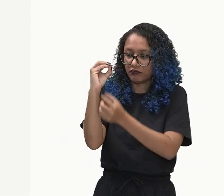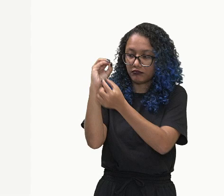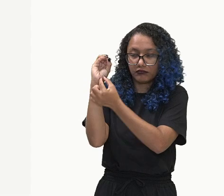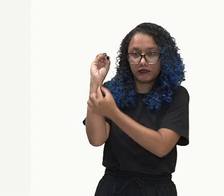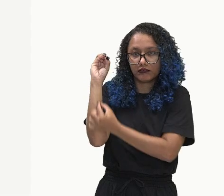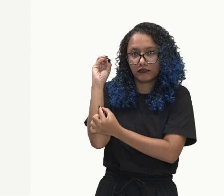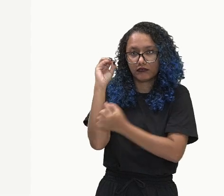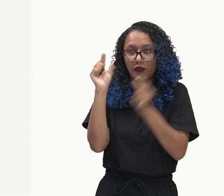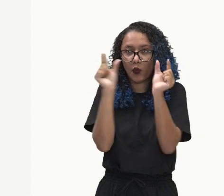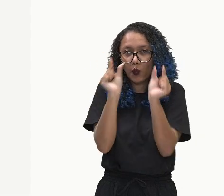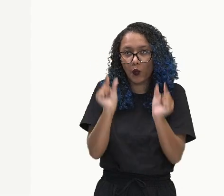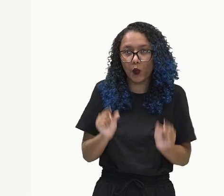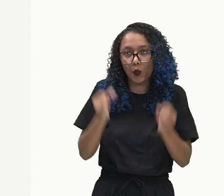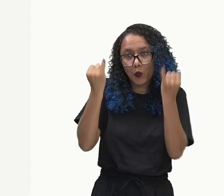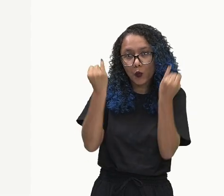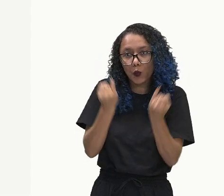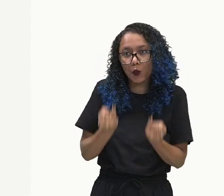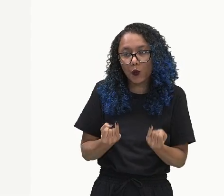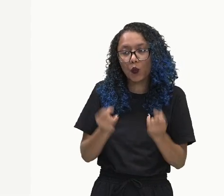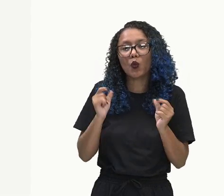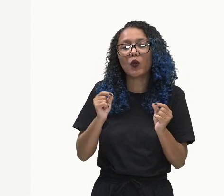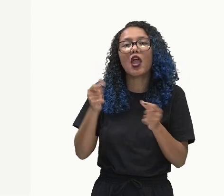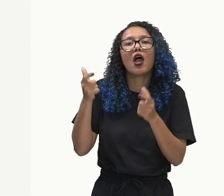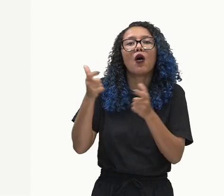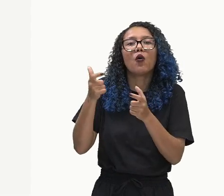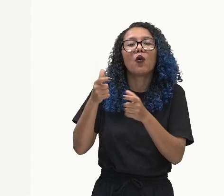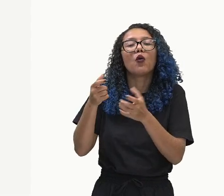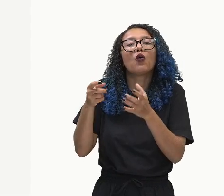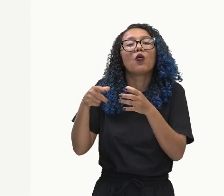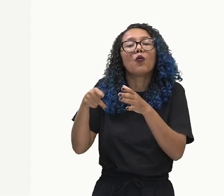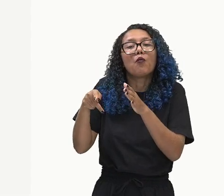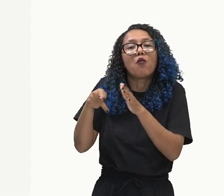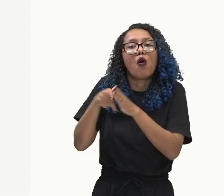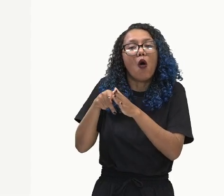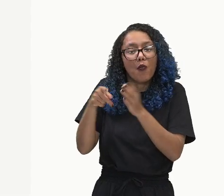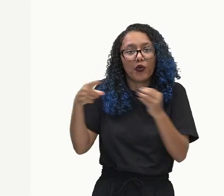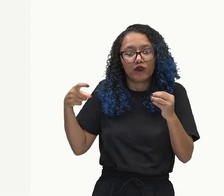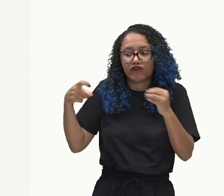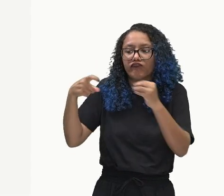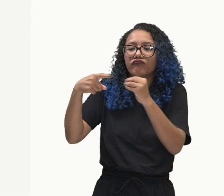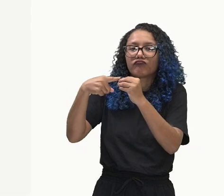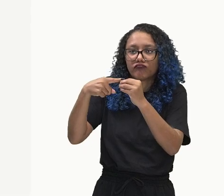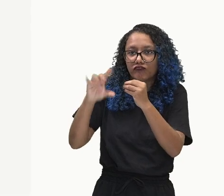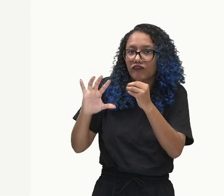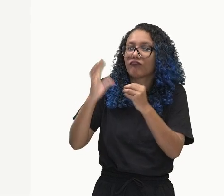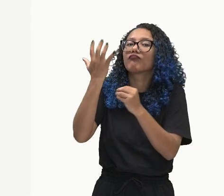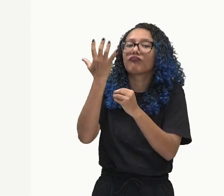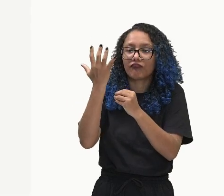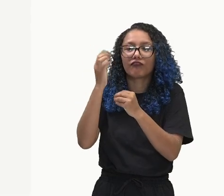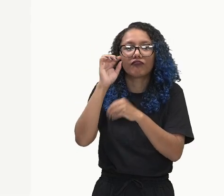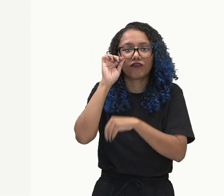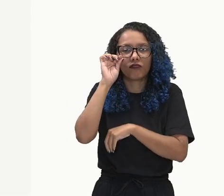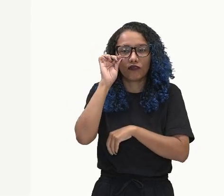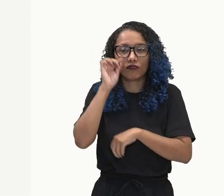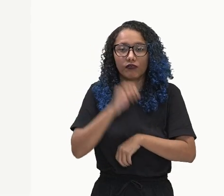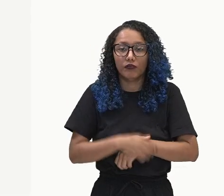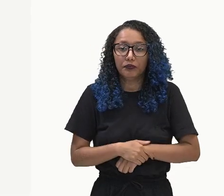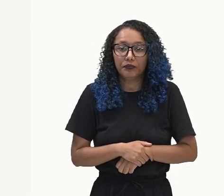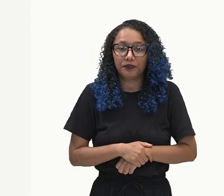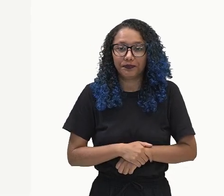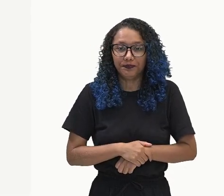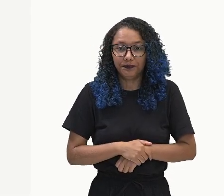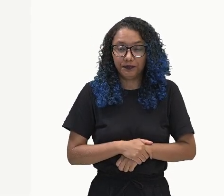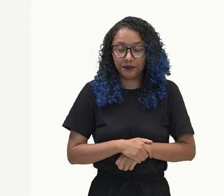a fecundação. Quando o óvulo, deixa eu mudar aqui a cor, quando um